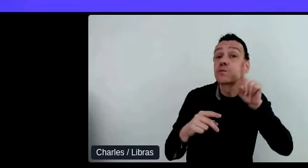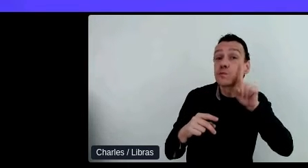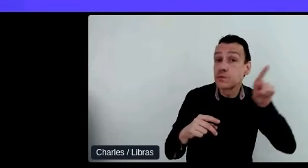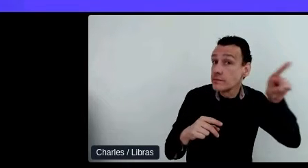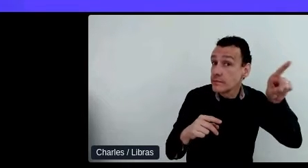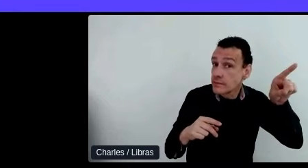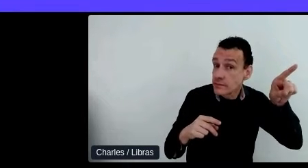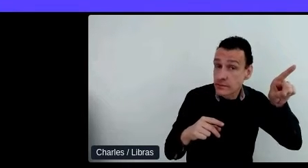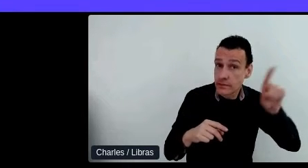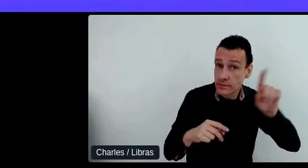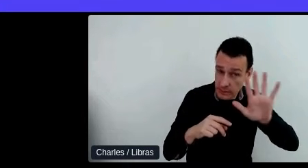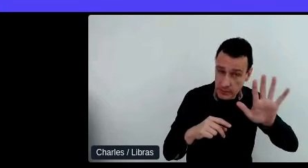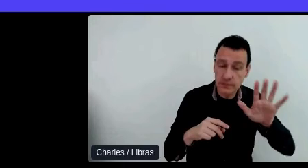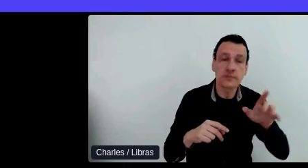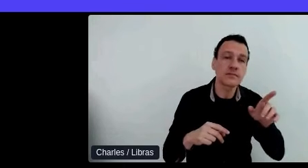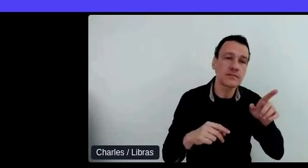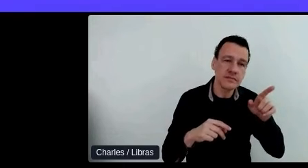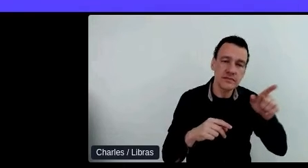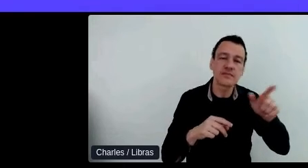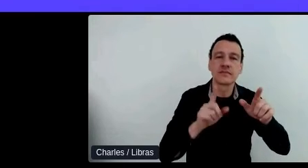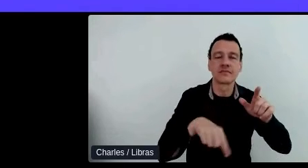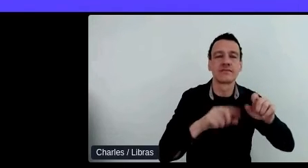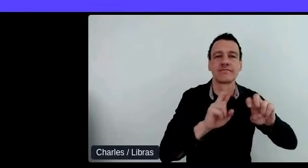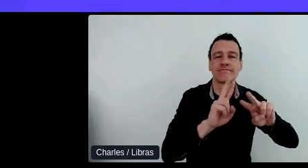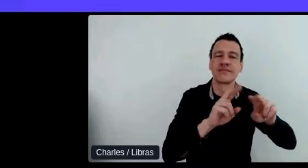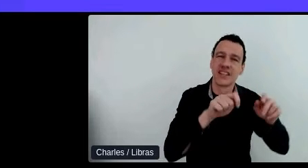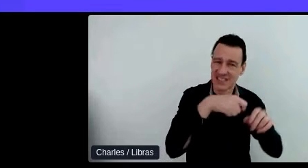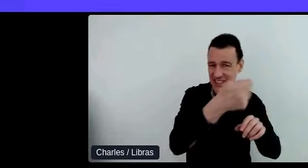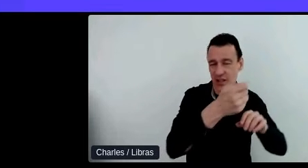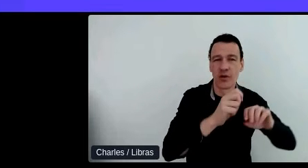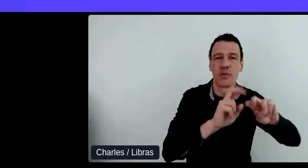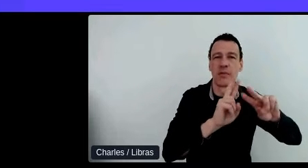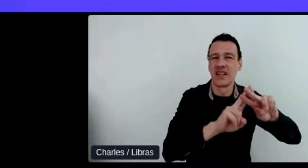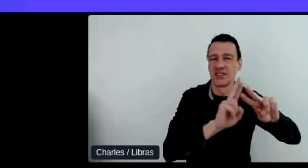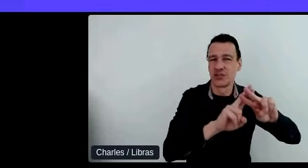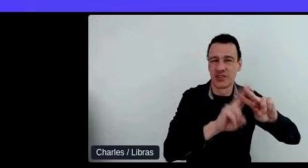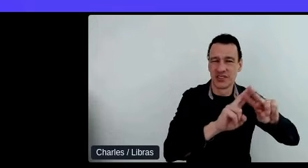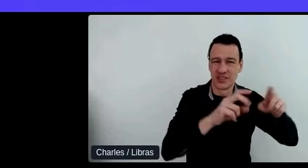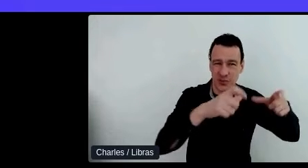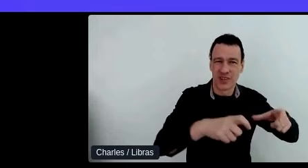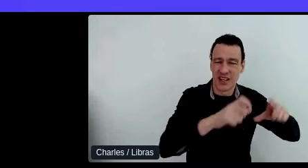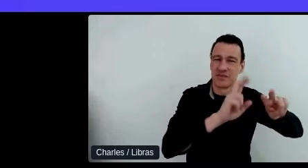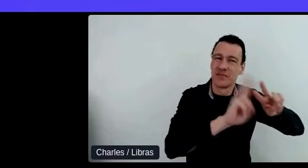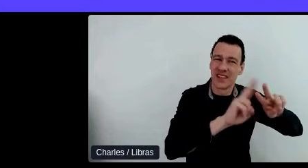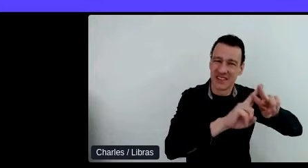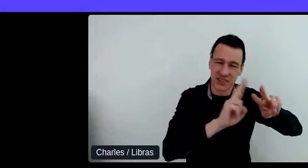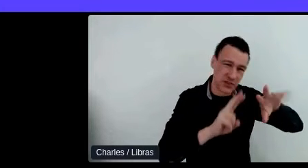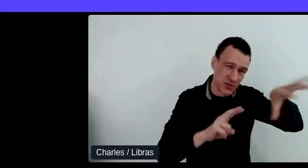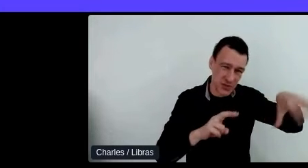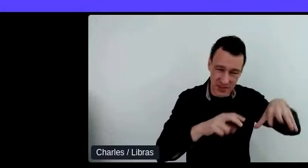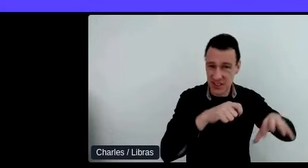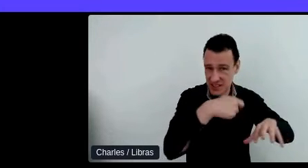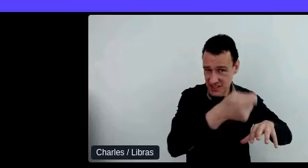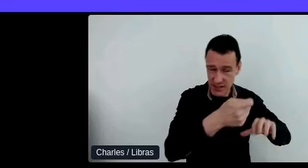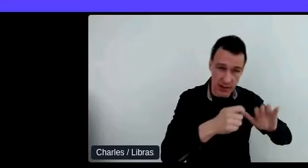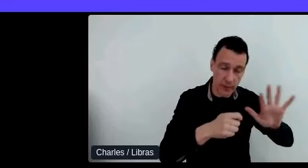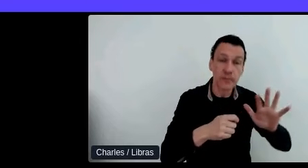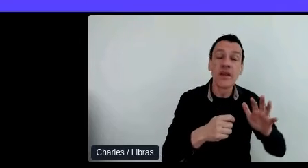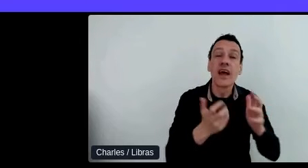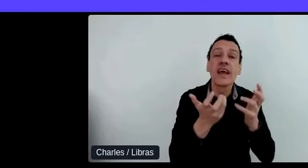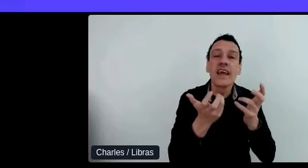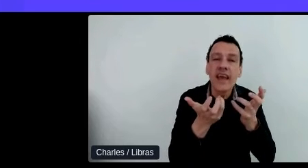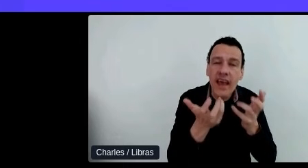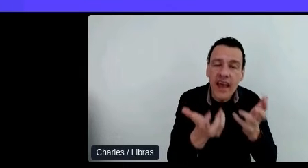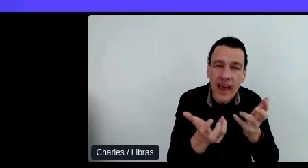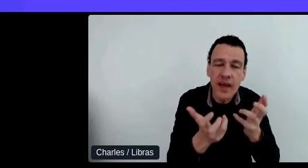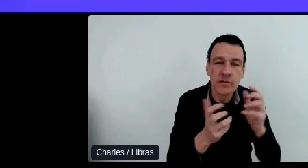feita para o sistema prisional e ela visionava facilitar a burocracia do